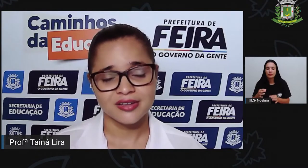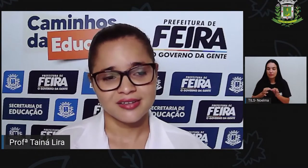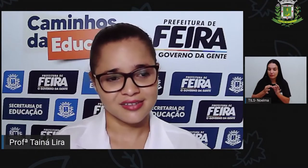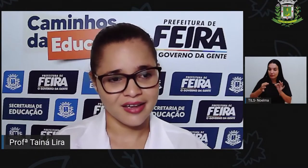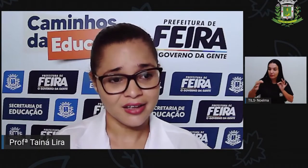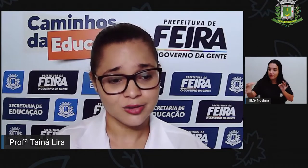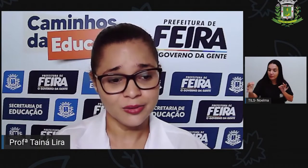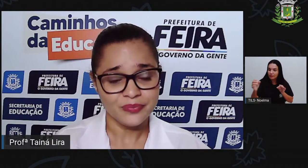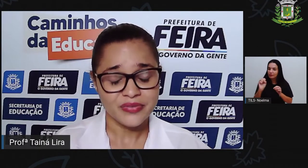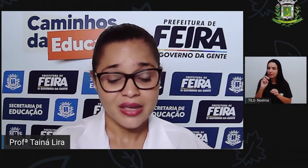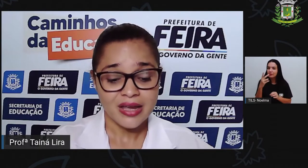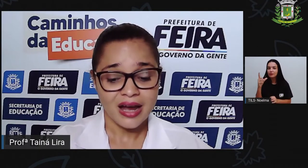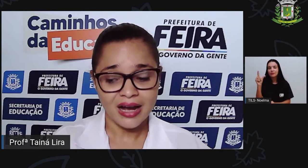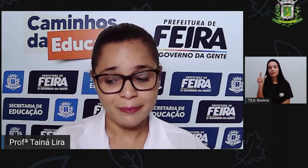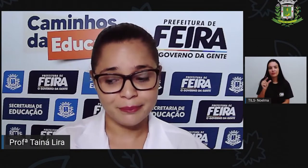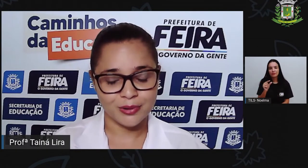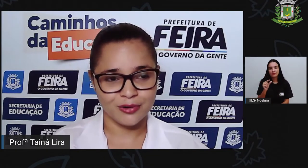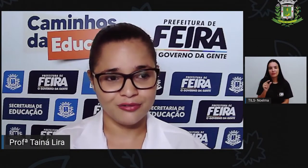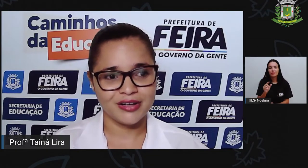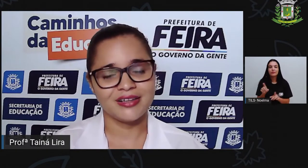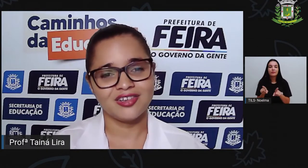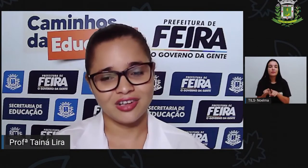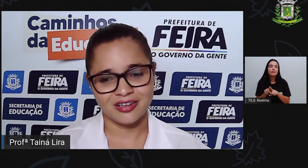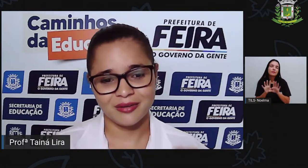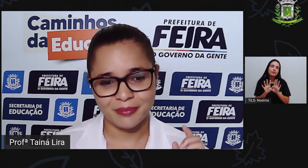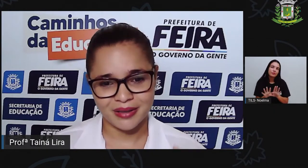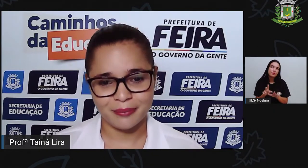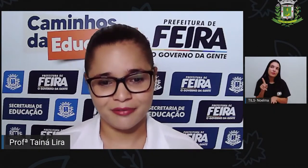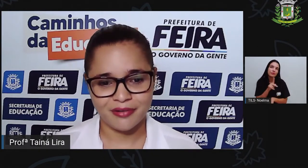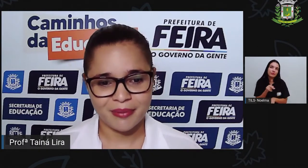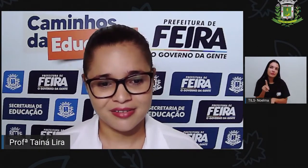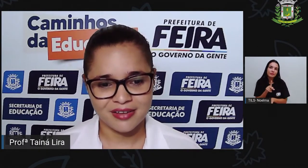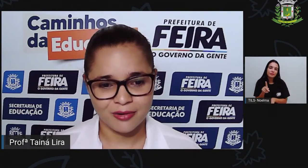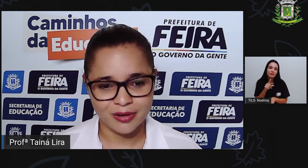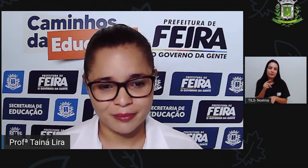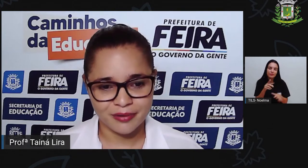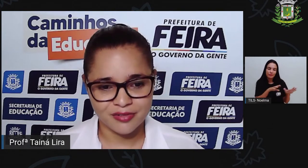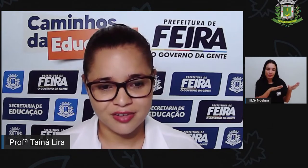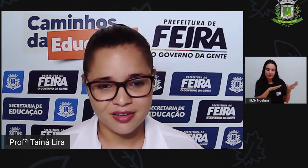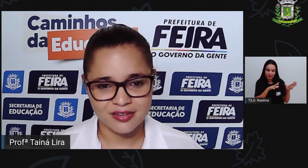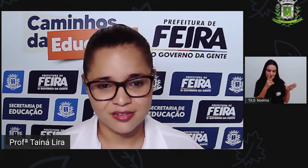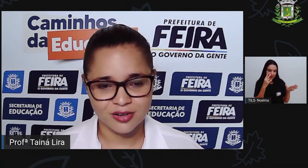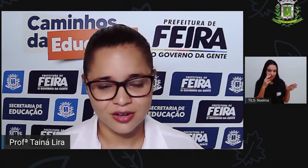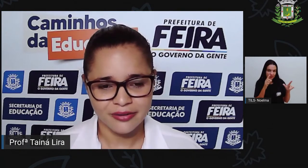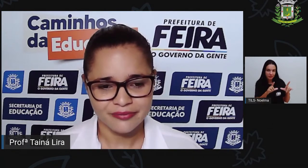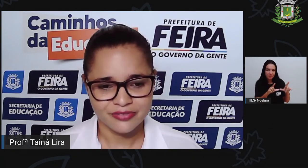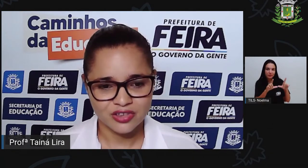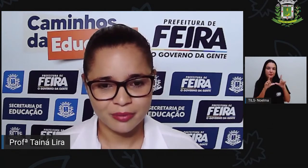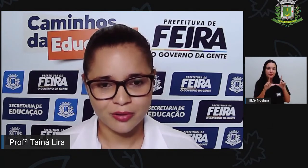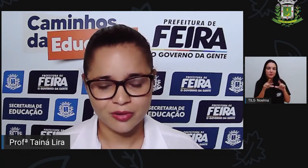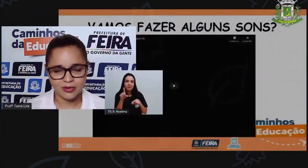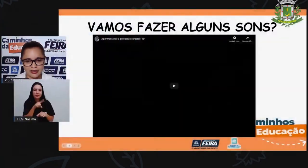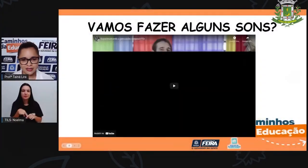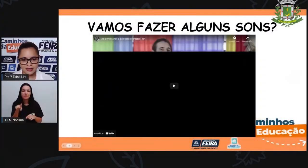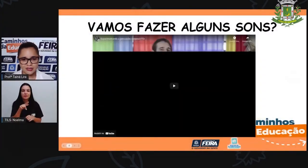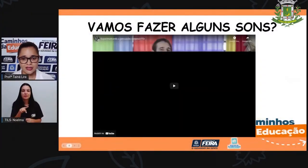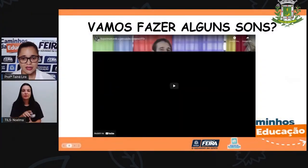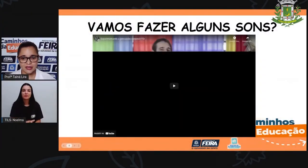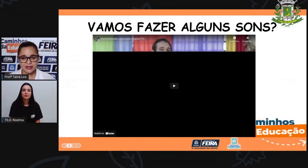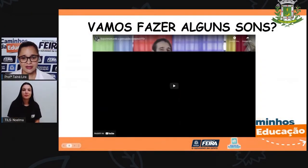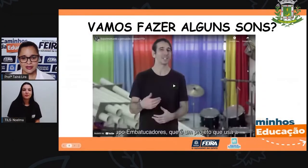curtos, certo? A Pro vai deixar também, a Pro vai passar agora para vocês, ó, deixa a Pro colocar